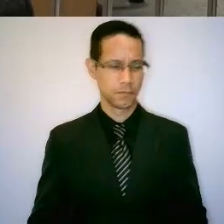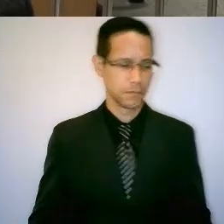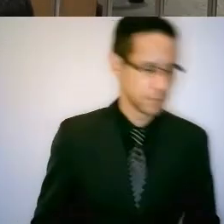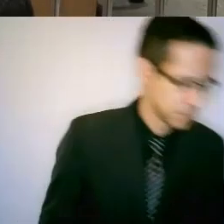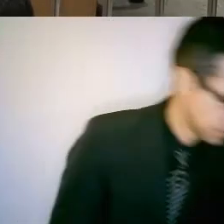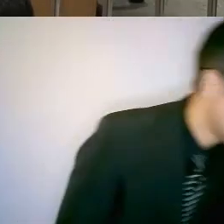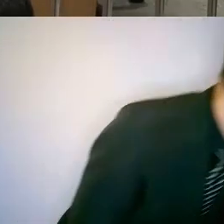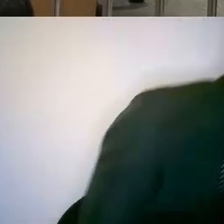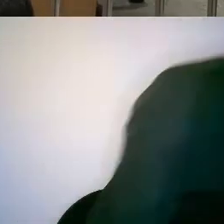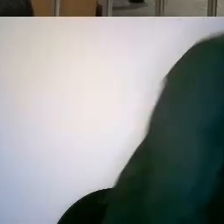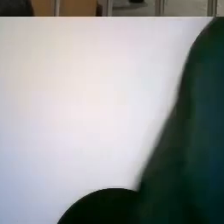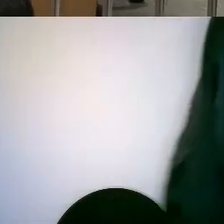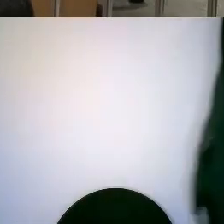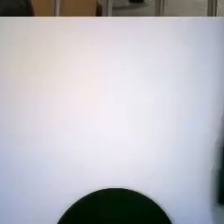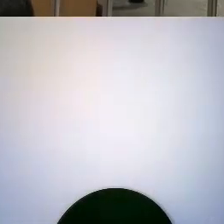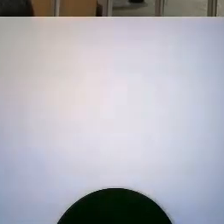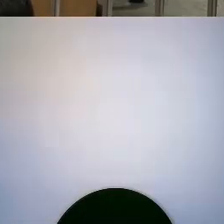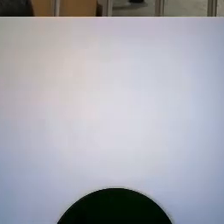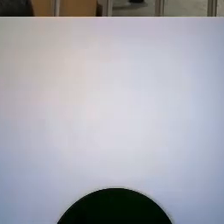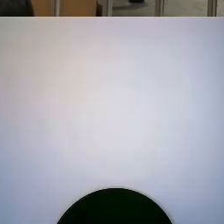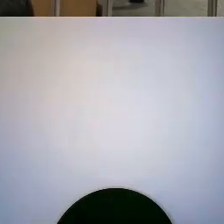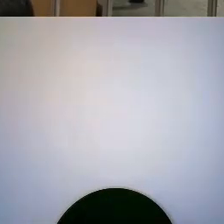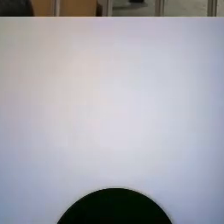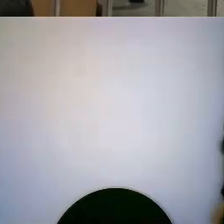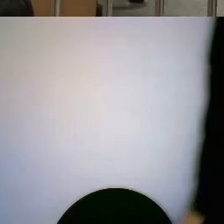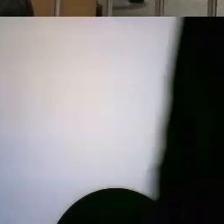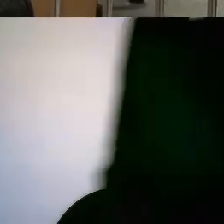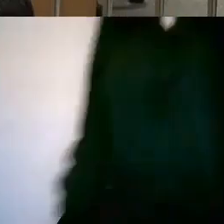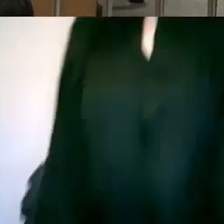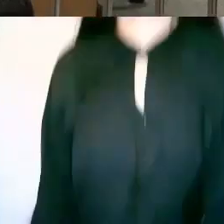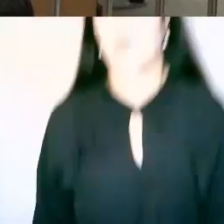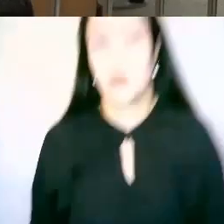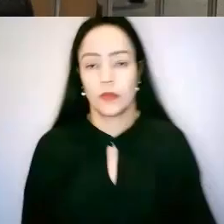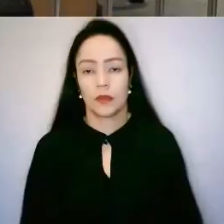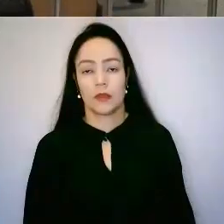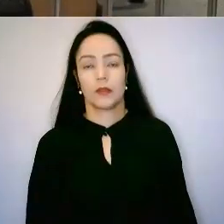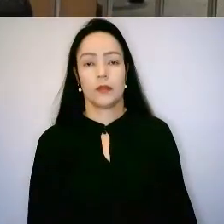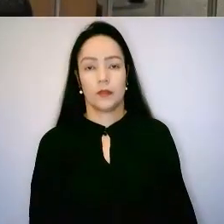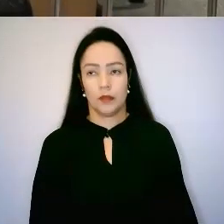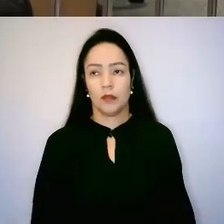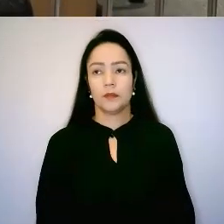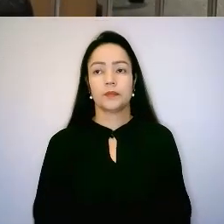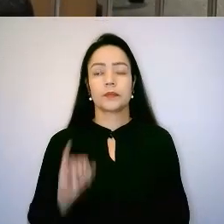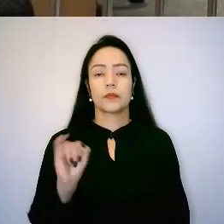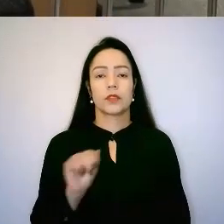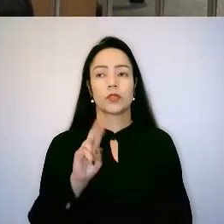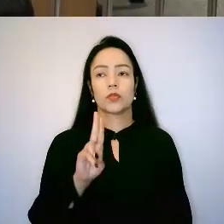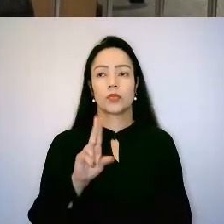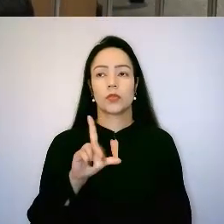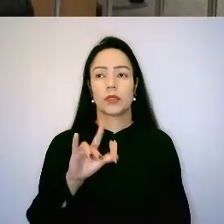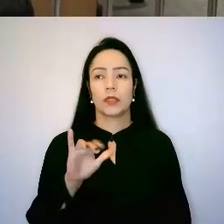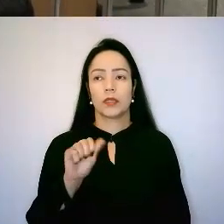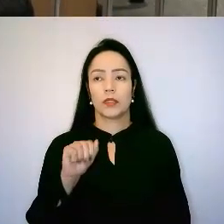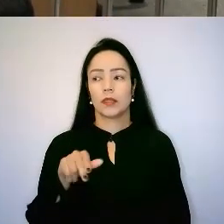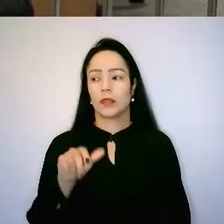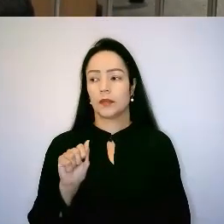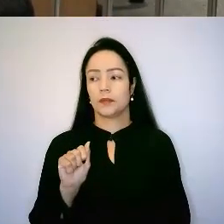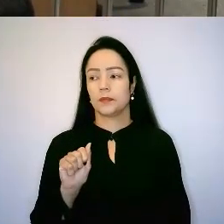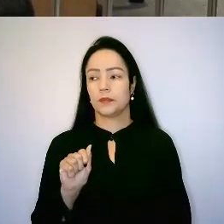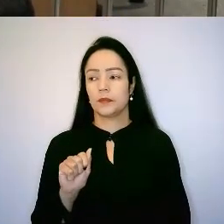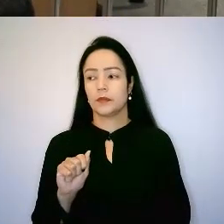me diga o nome dela aí Doutor Diogo aí Juliana a Juliana ela ele